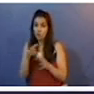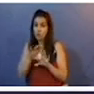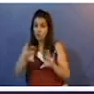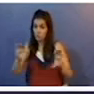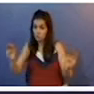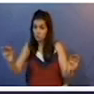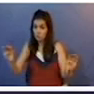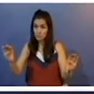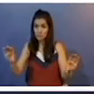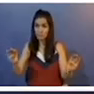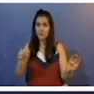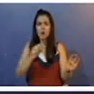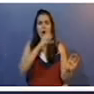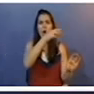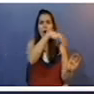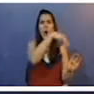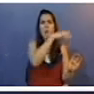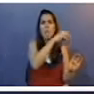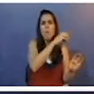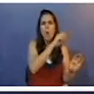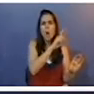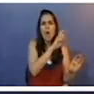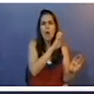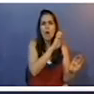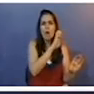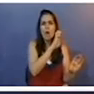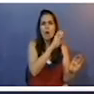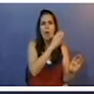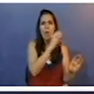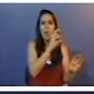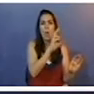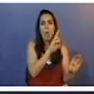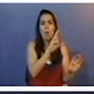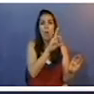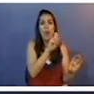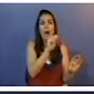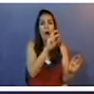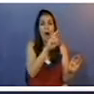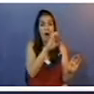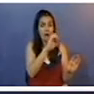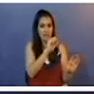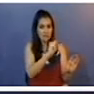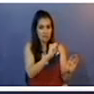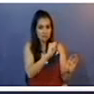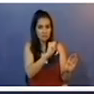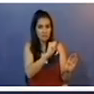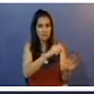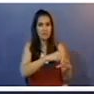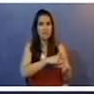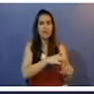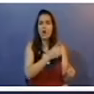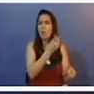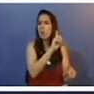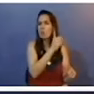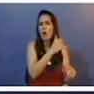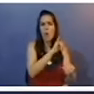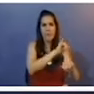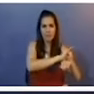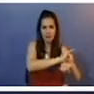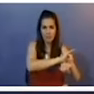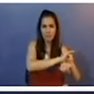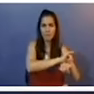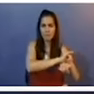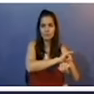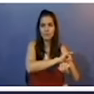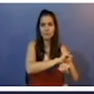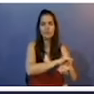óxidos moleculares, onde o oxigênio ele é ligado a um ametal. Aqui, como exemplo, nós temos